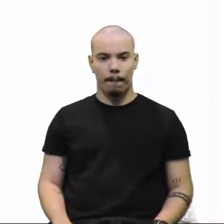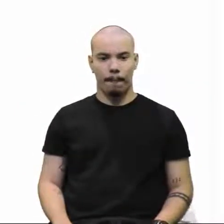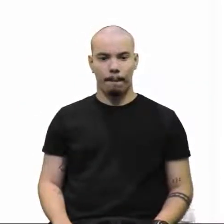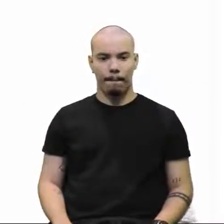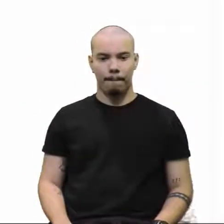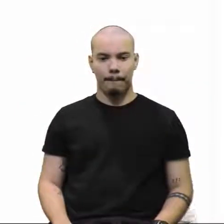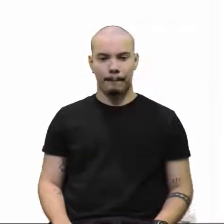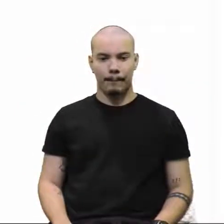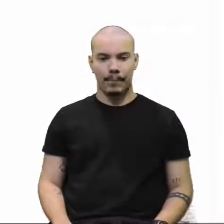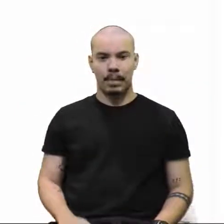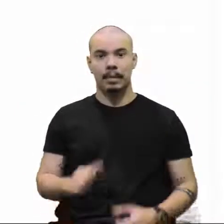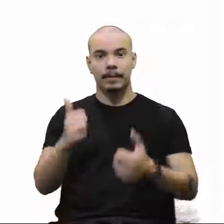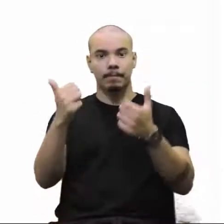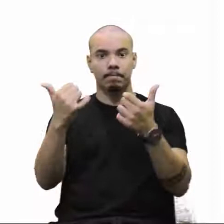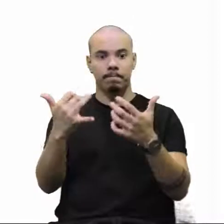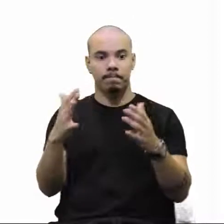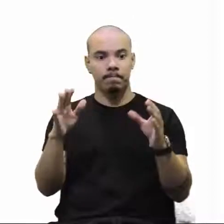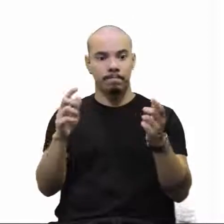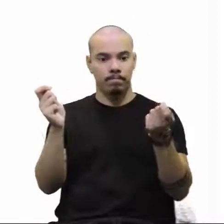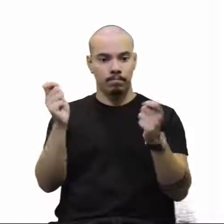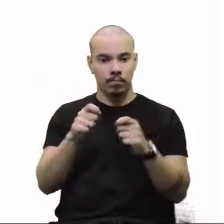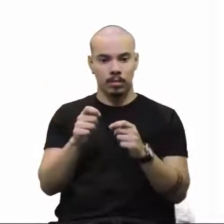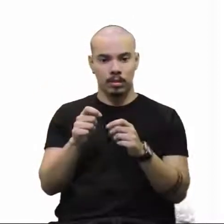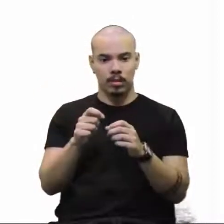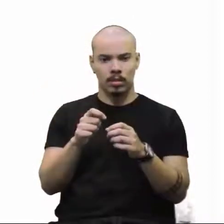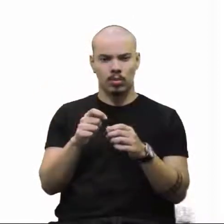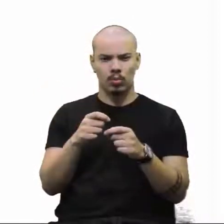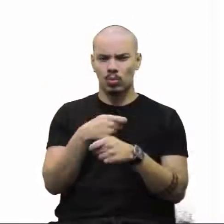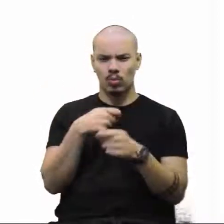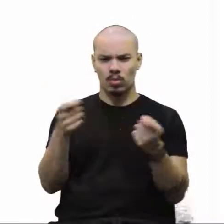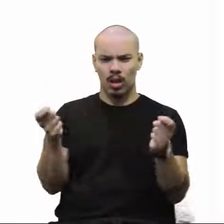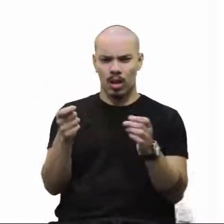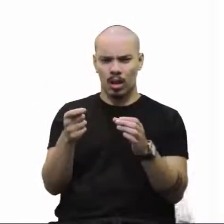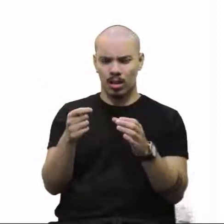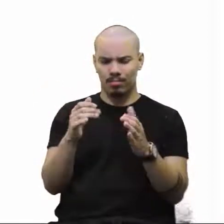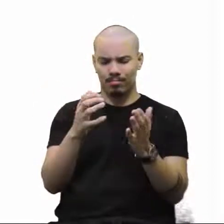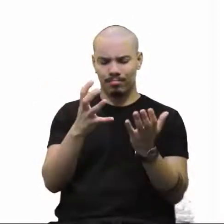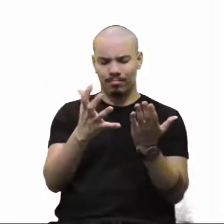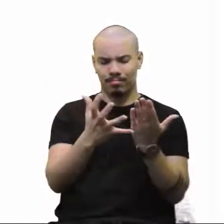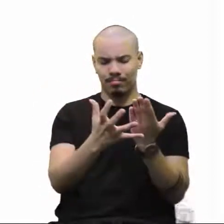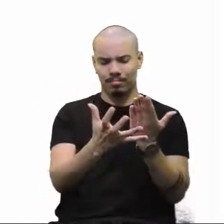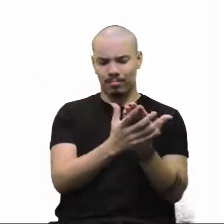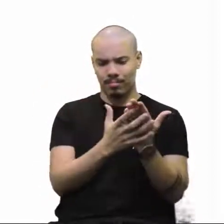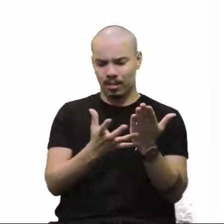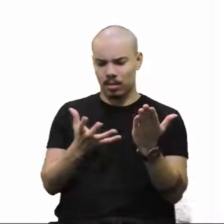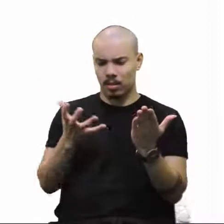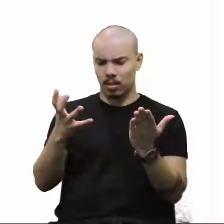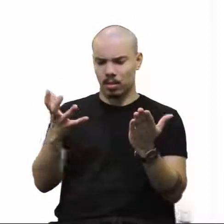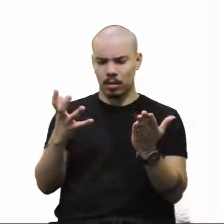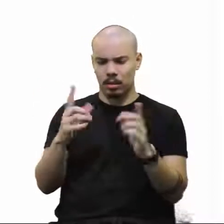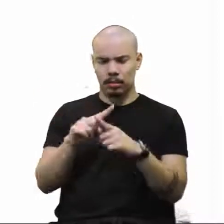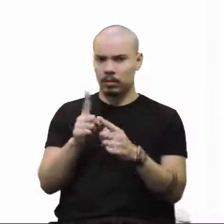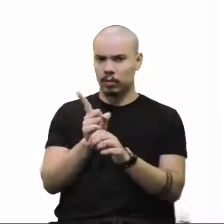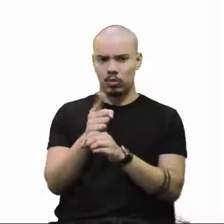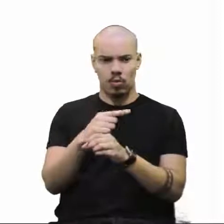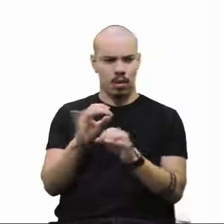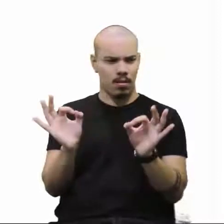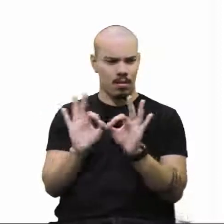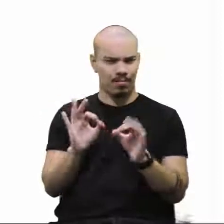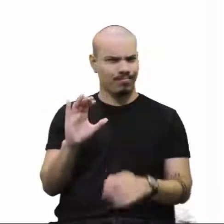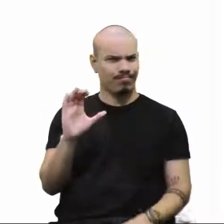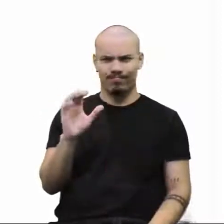fixo em X. Aí fala se deslocar sem girar, aí é difícil, porque nós vimos que a ideia aqui é girar, né? Então essa daqui com certeza